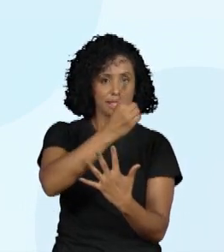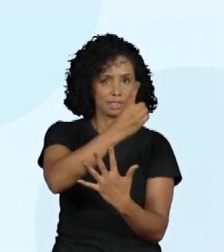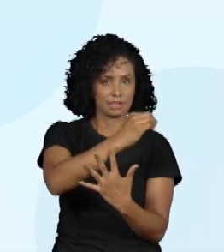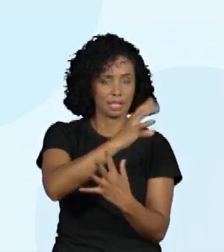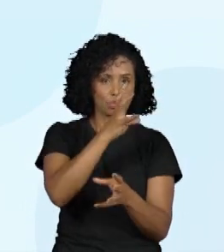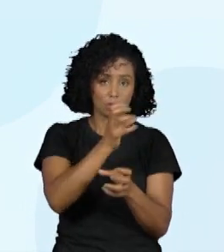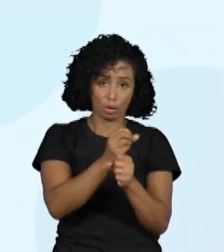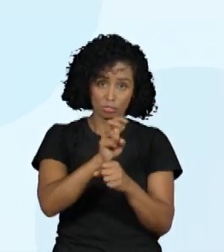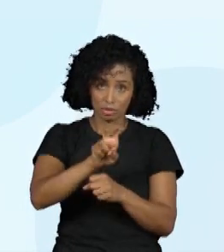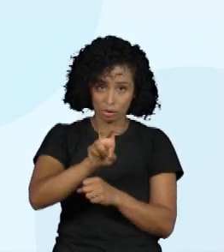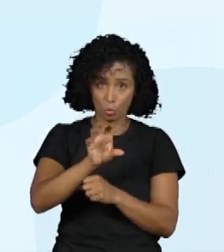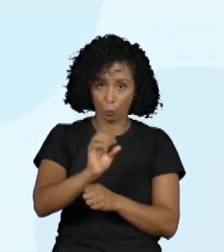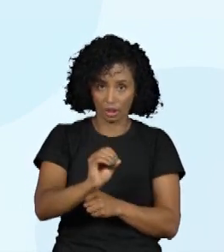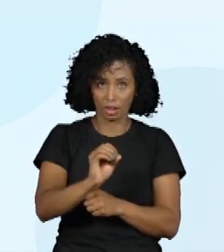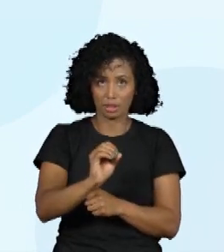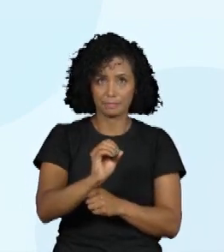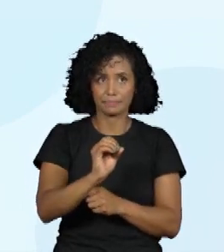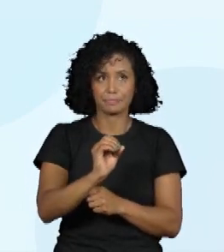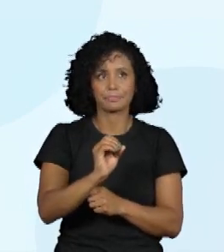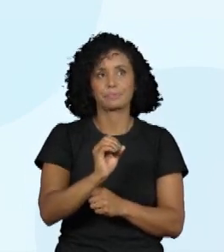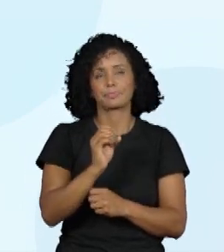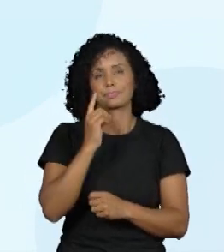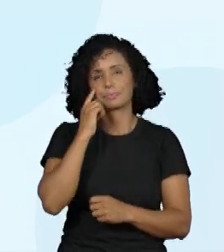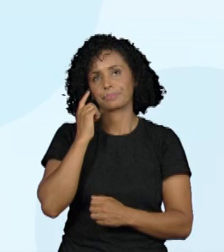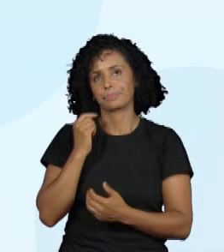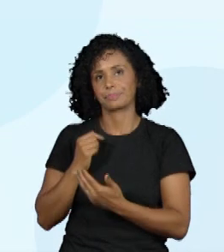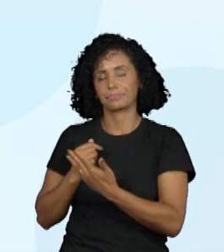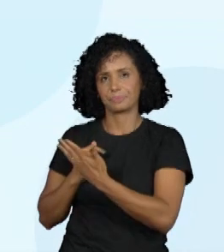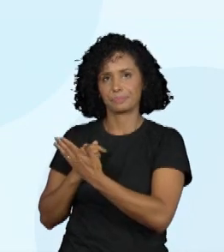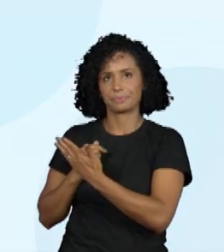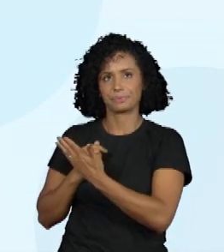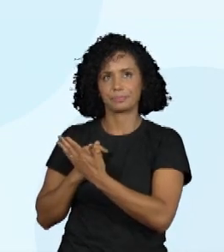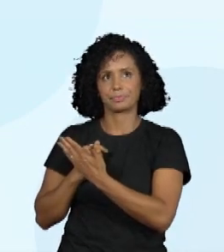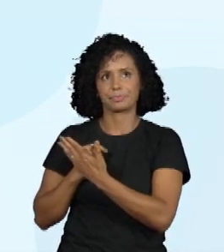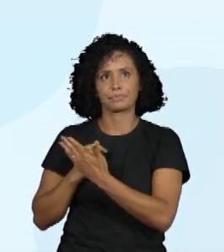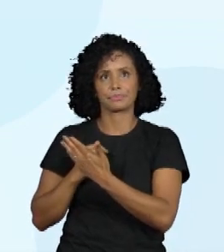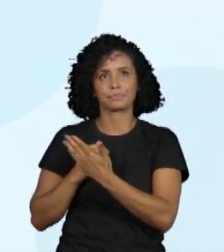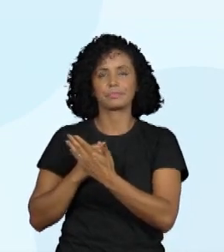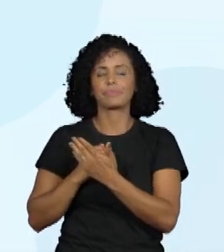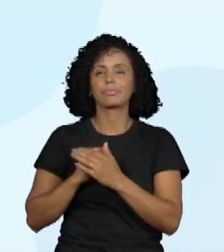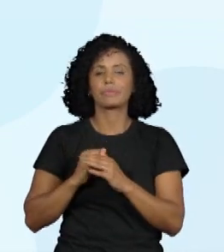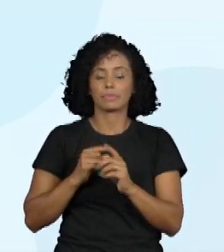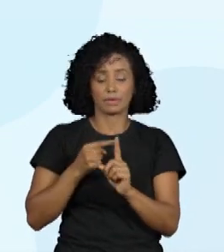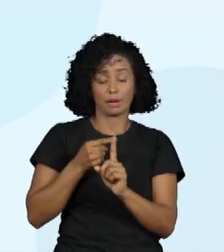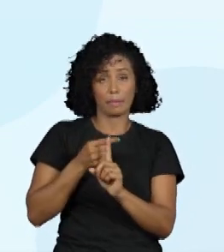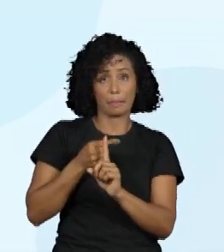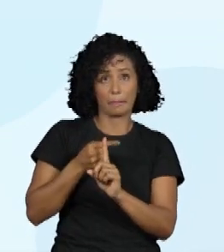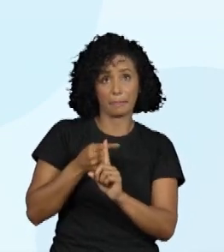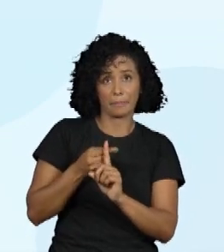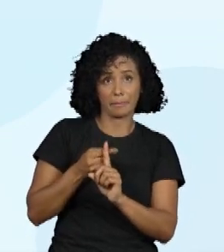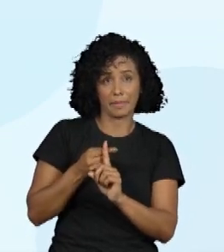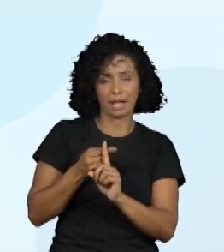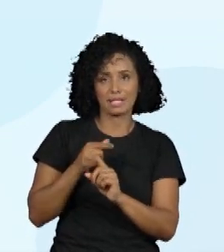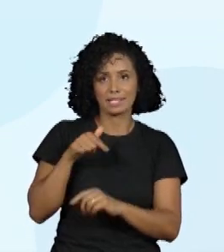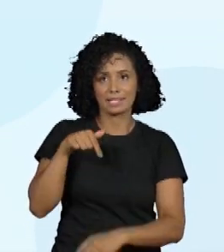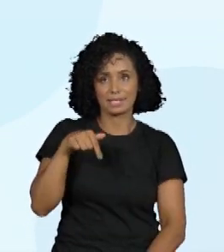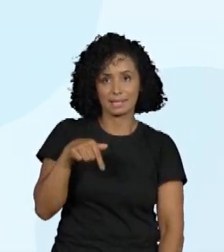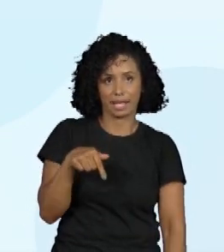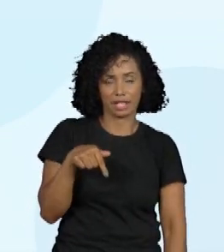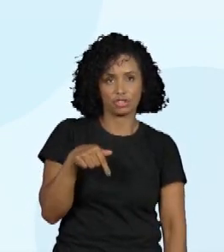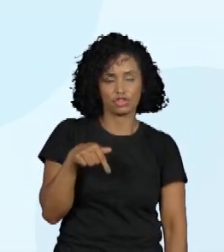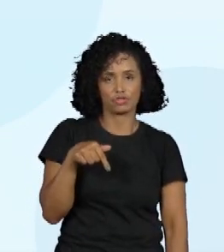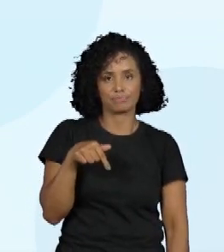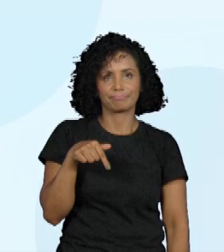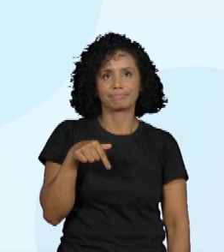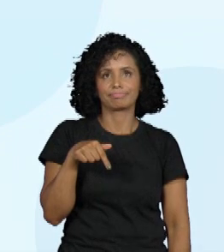Já vamos registrar, olha lá. 50. E sobrou 7 objetos que não puderam ser agrupados. Olha, faltava